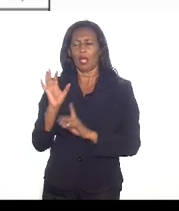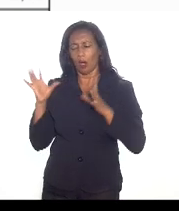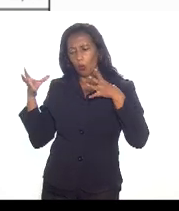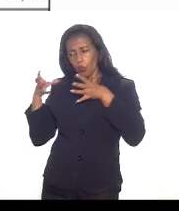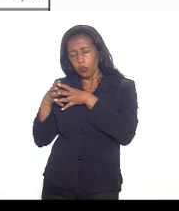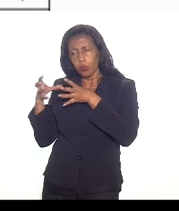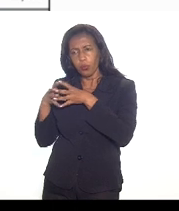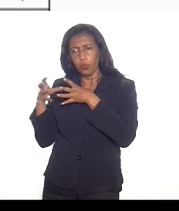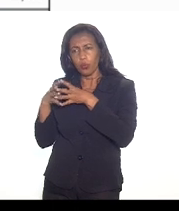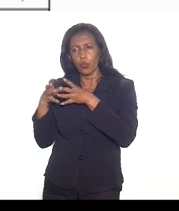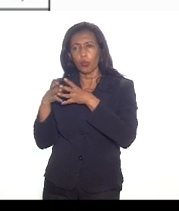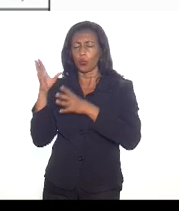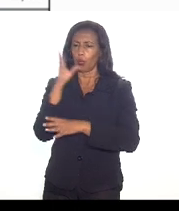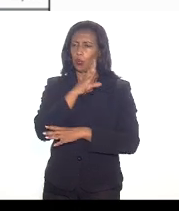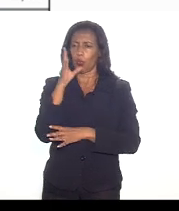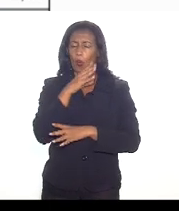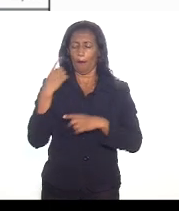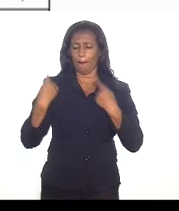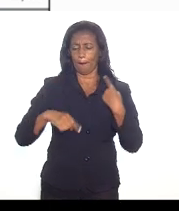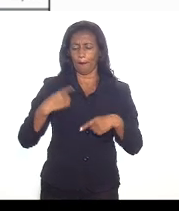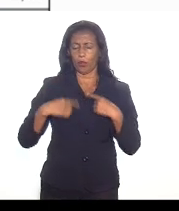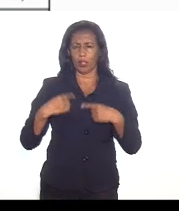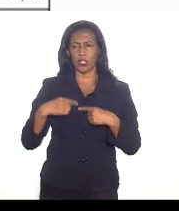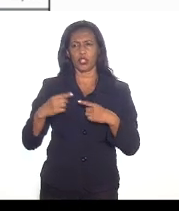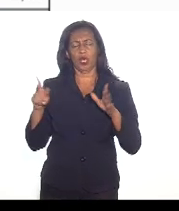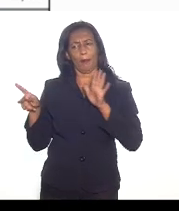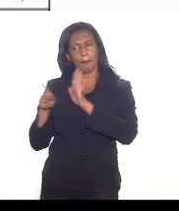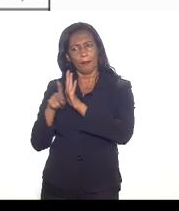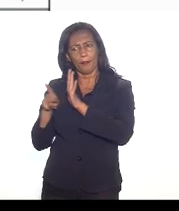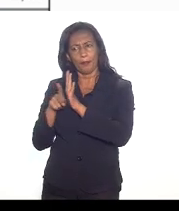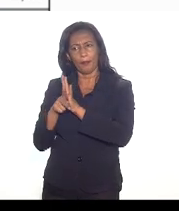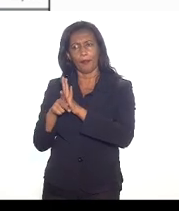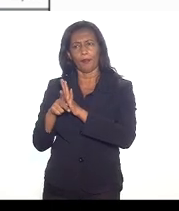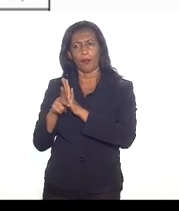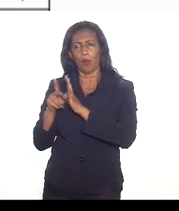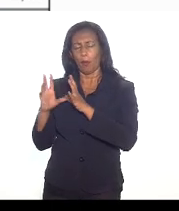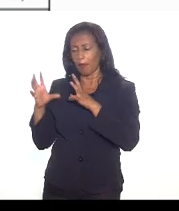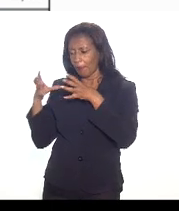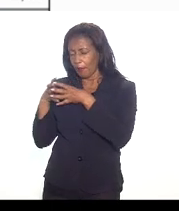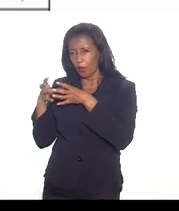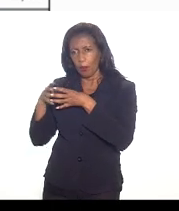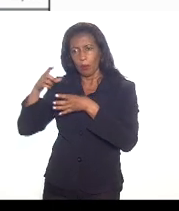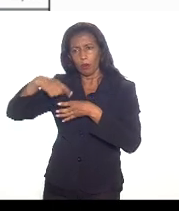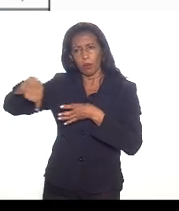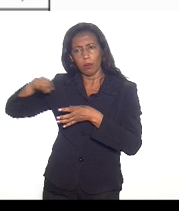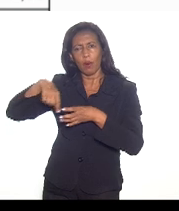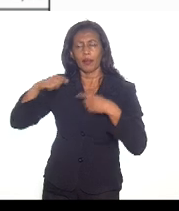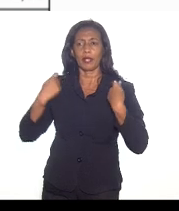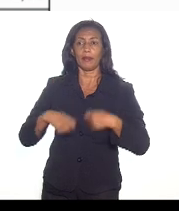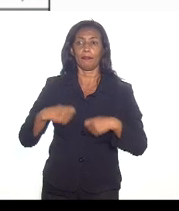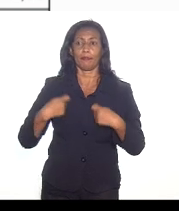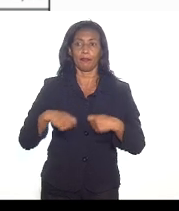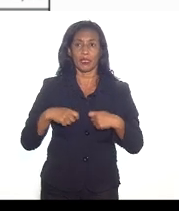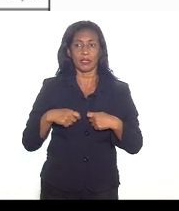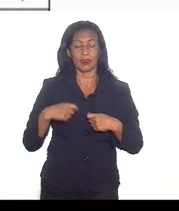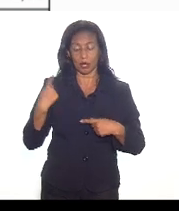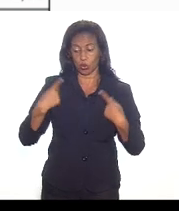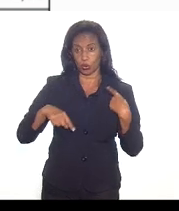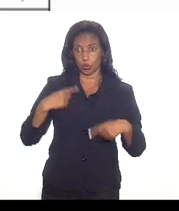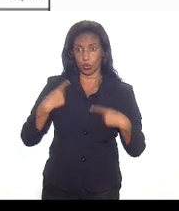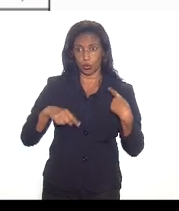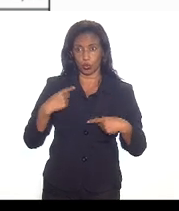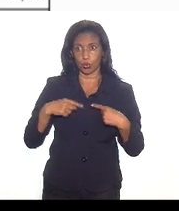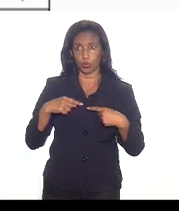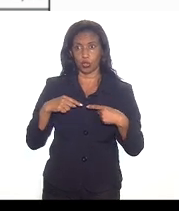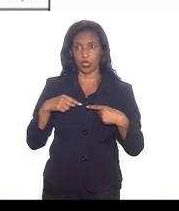precisa urgentemente de uma política metropolitana, uma política por região de governo, e precisa também discutir